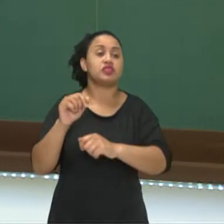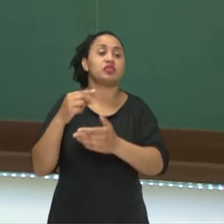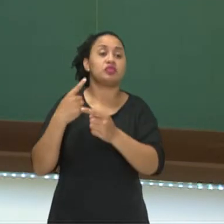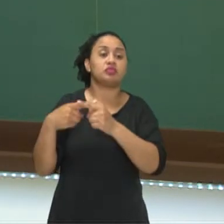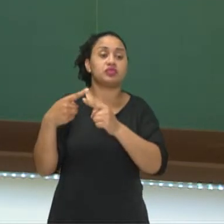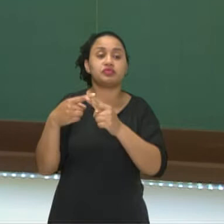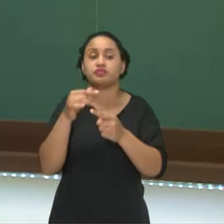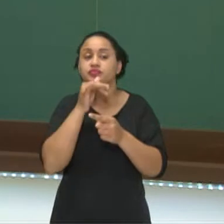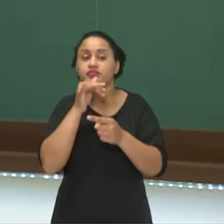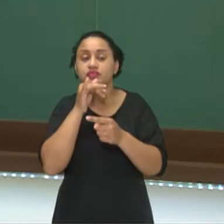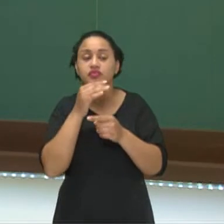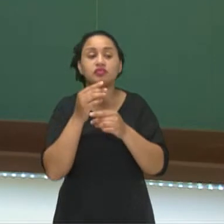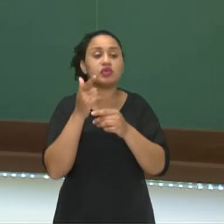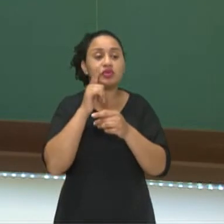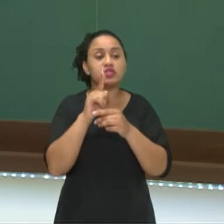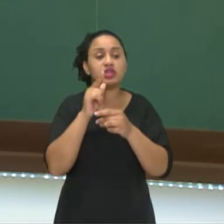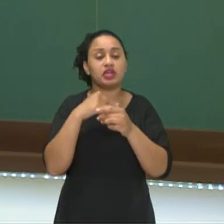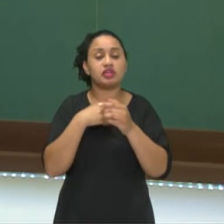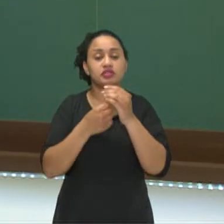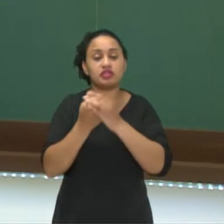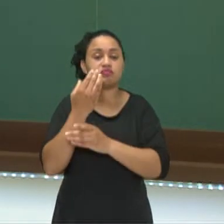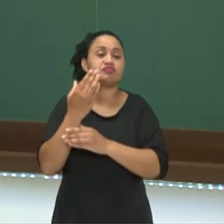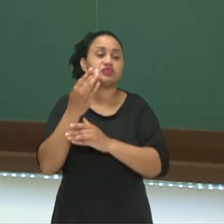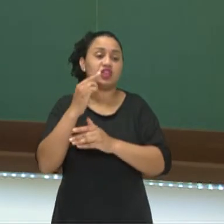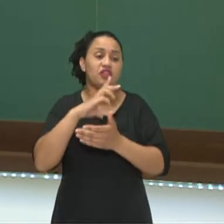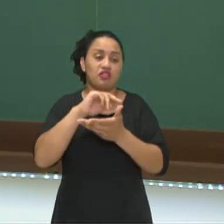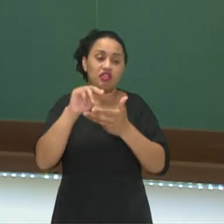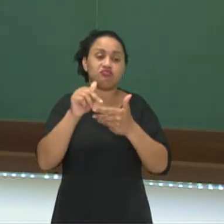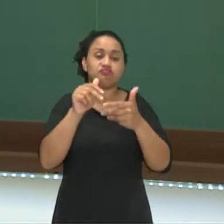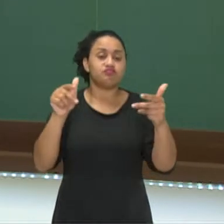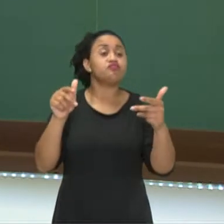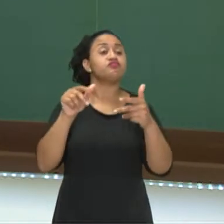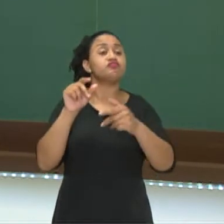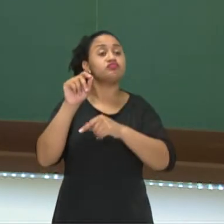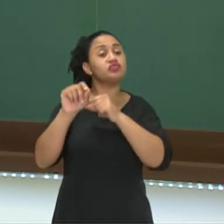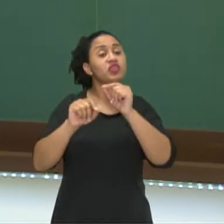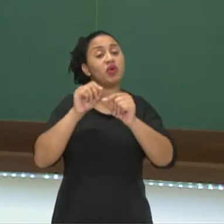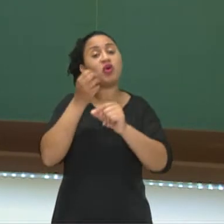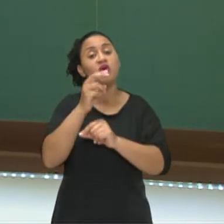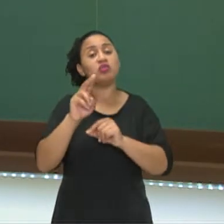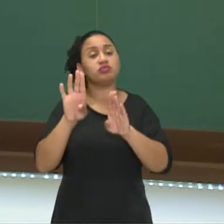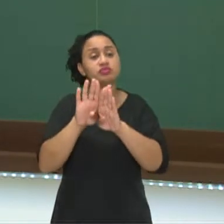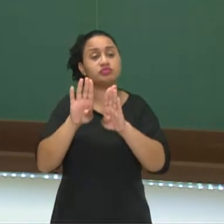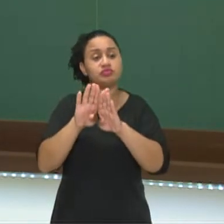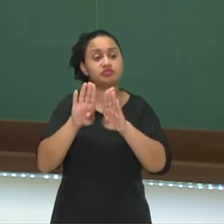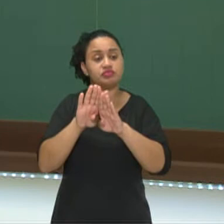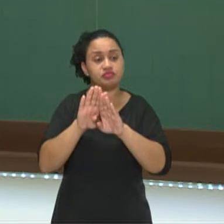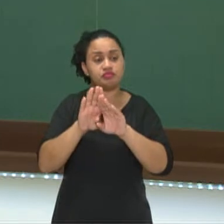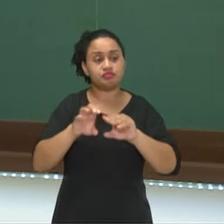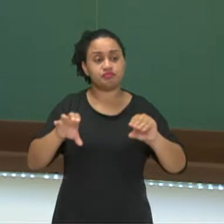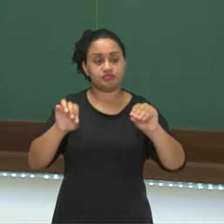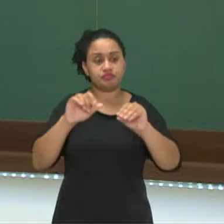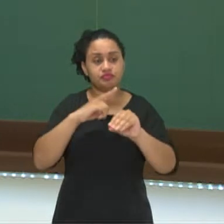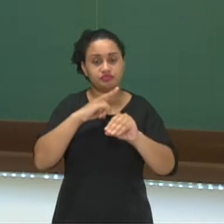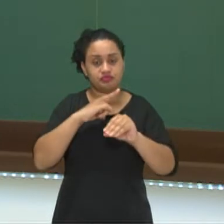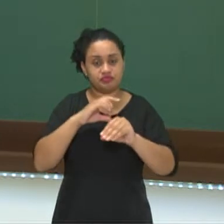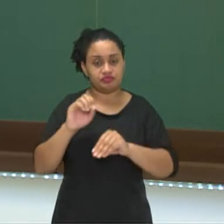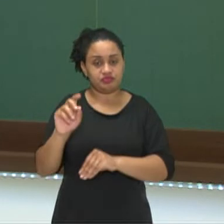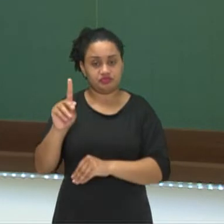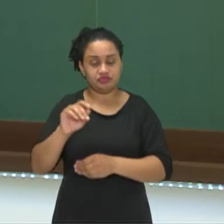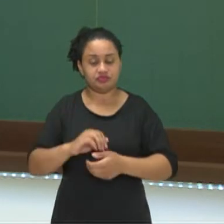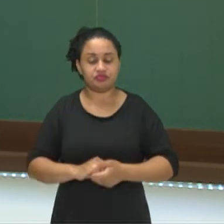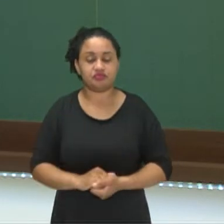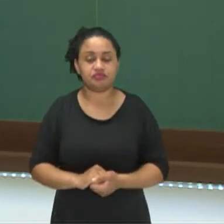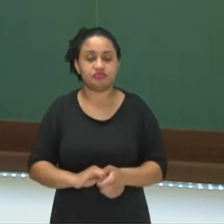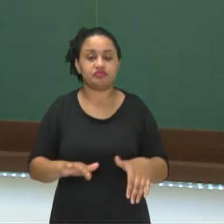por exemplo, originar os neurônios, as células musculares ou as hemácias, certo?